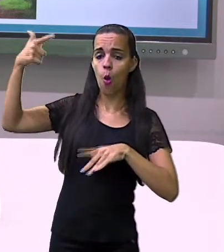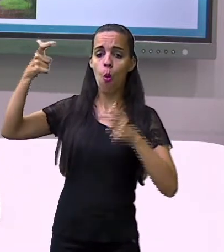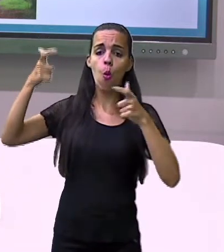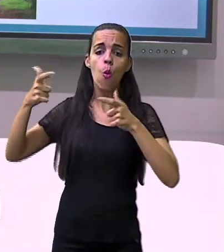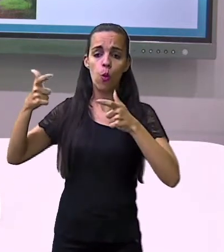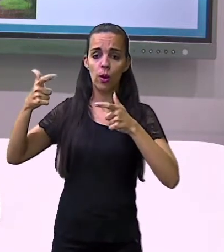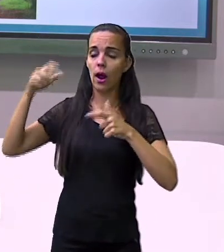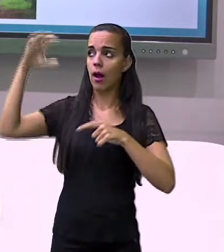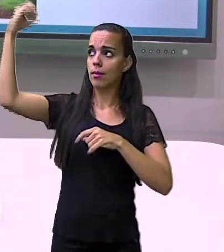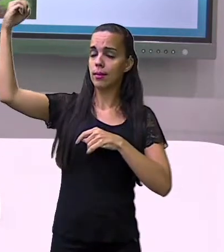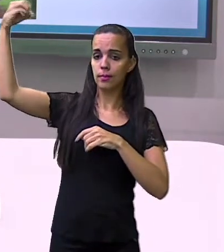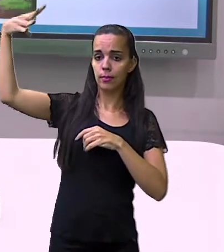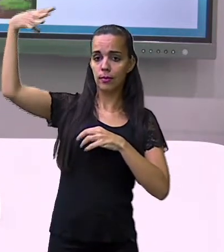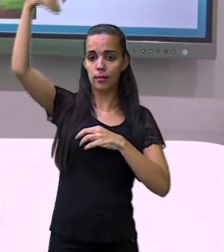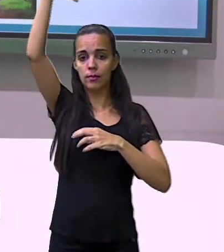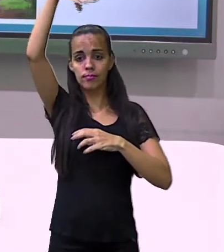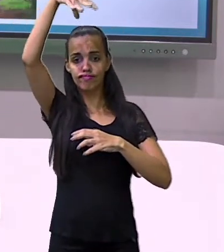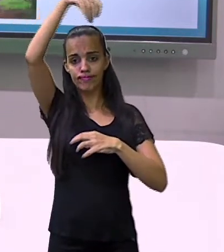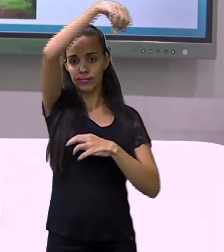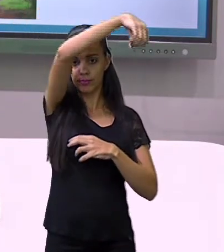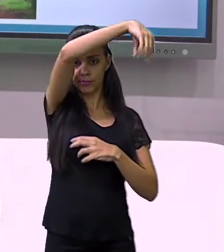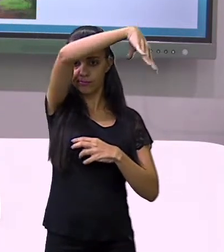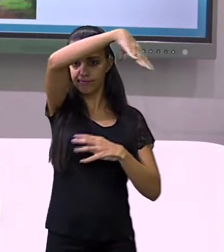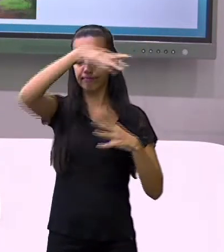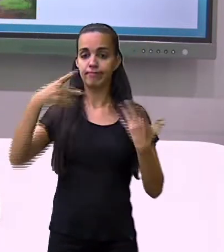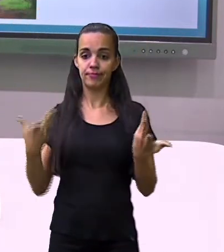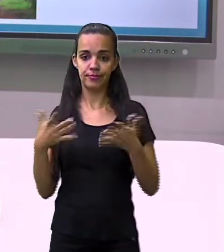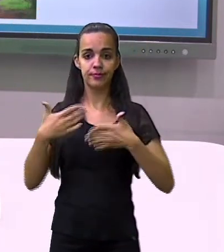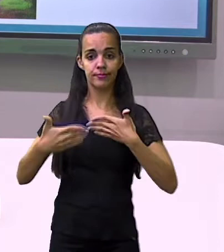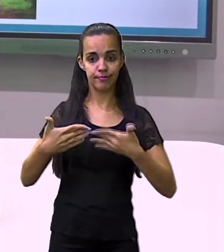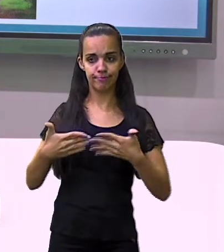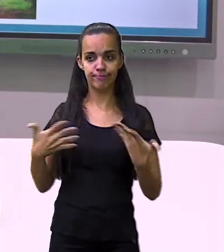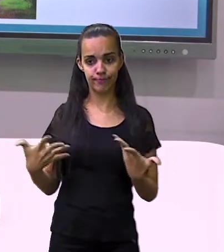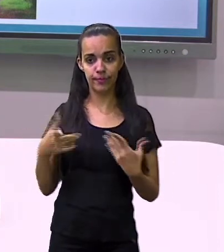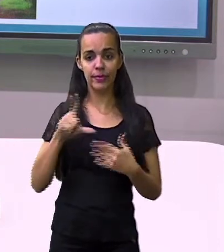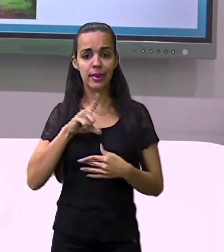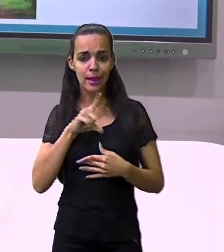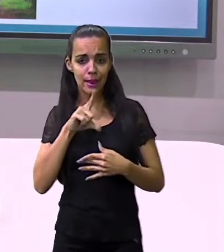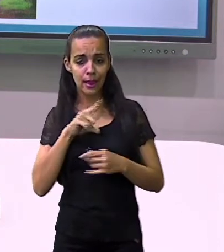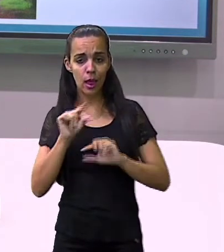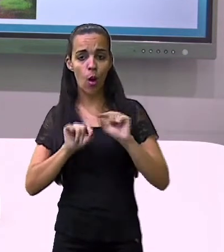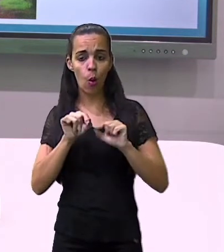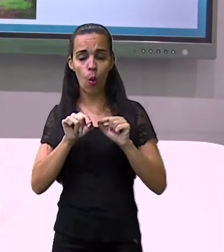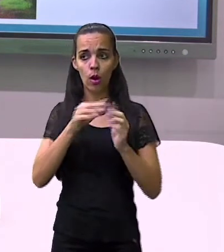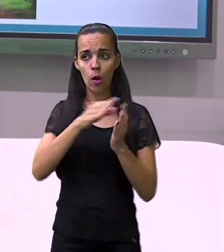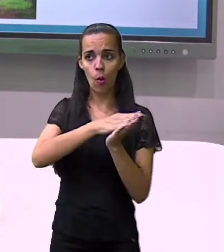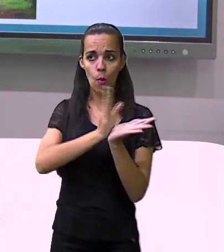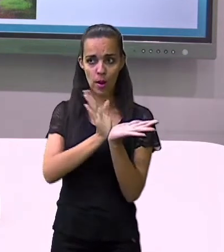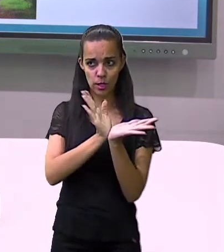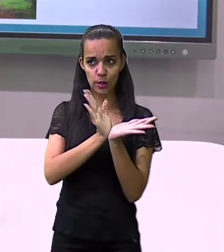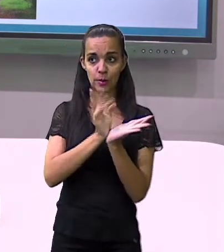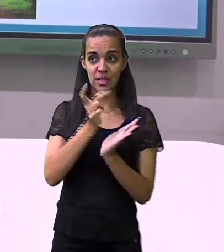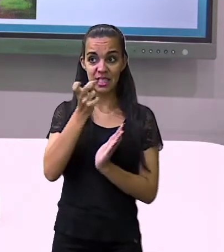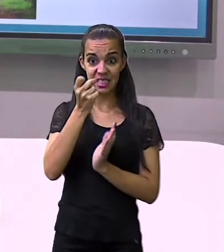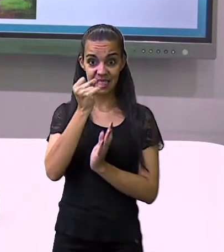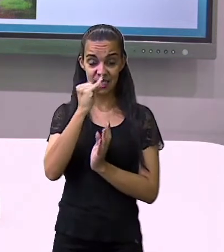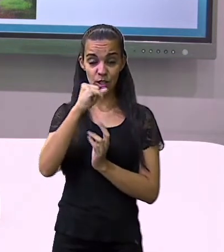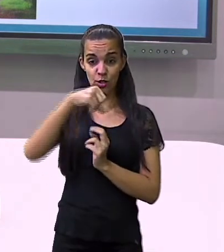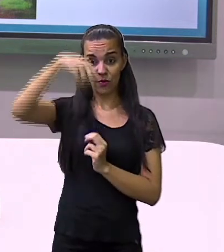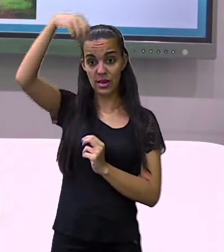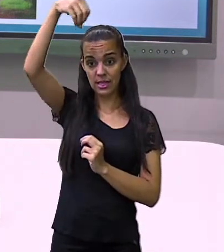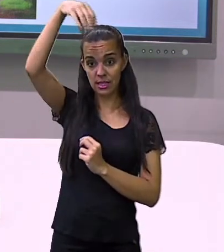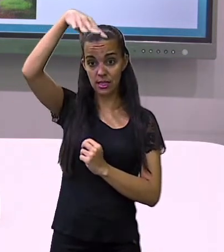da árvore, e a posição aonde está sendo a luz. Se o Sol estivesse exatamente aqui